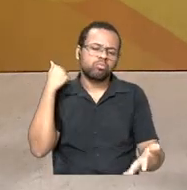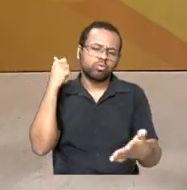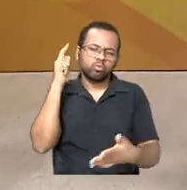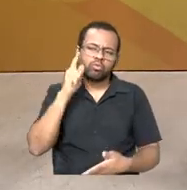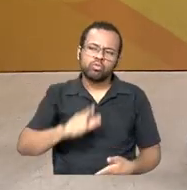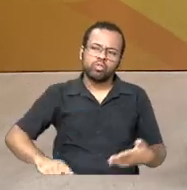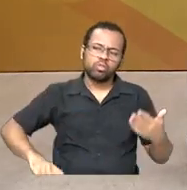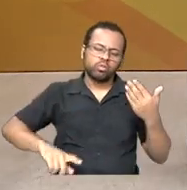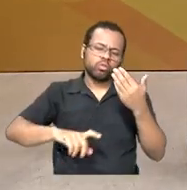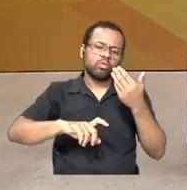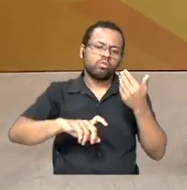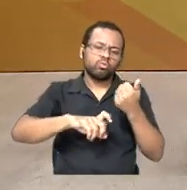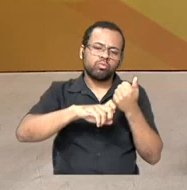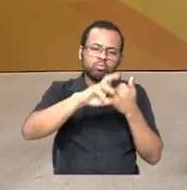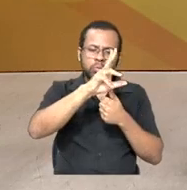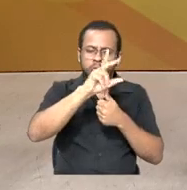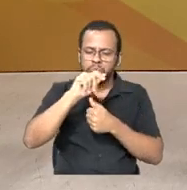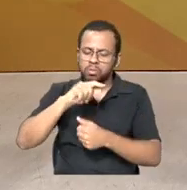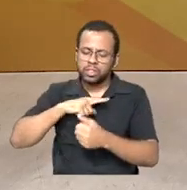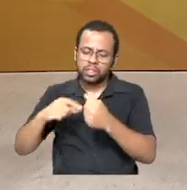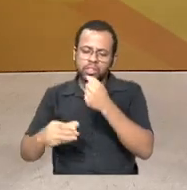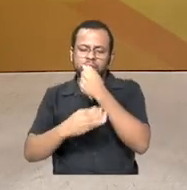contemplado Caju Cap